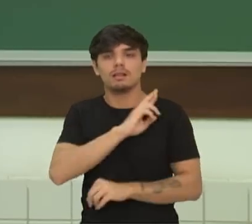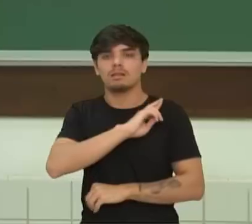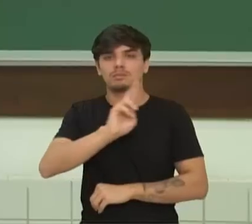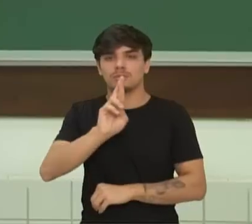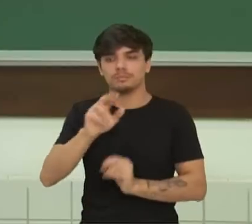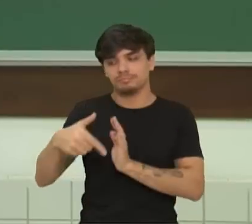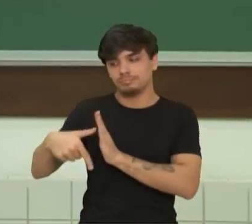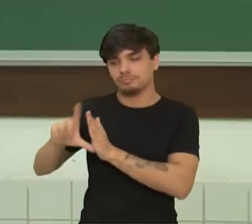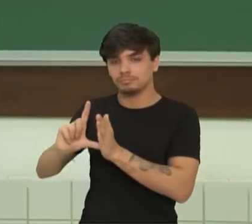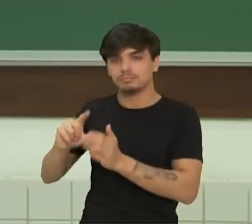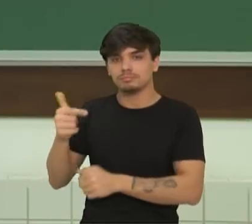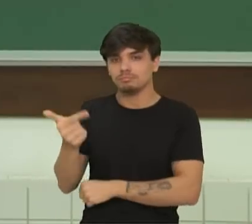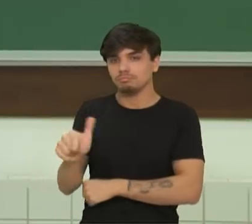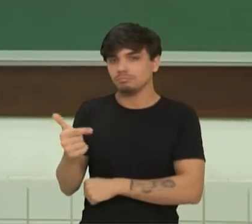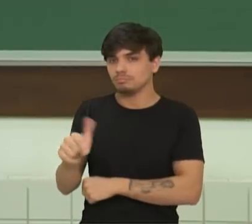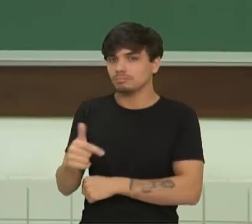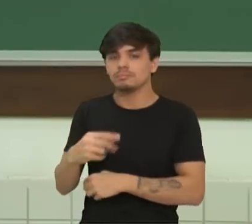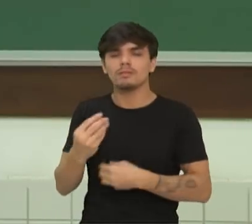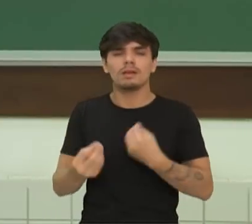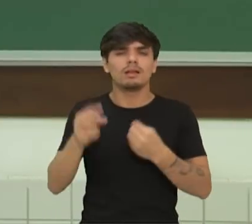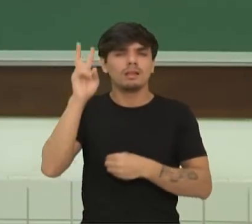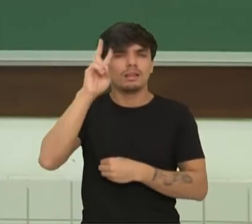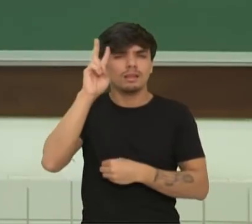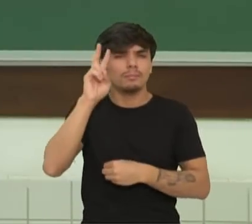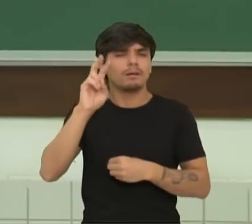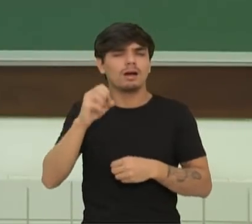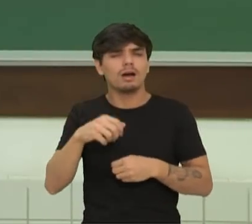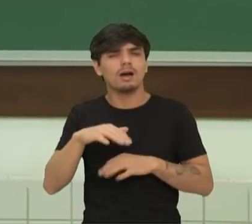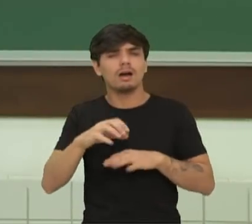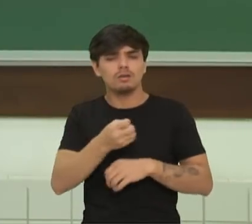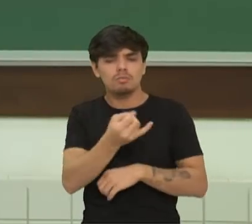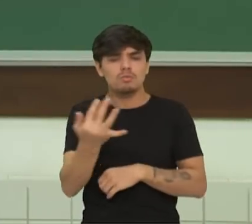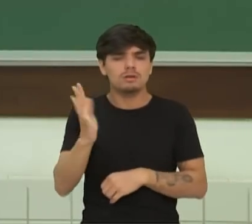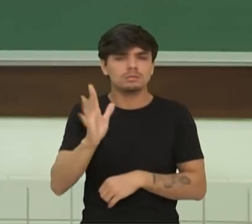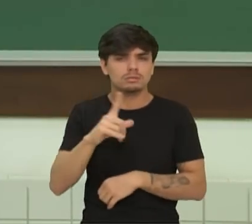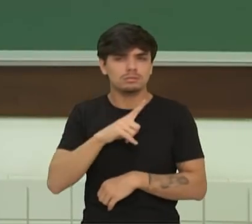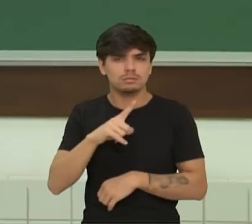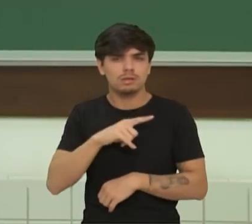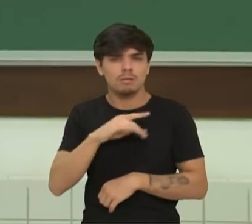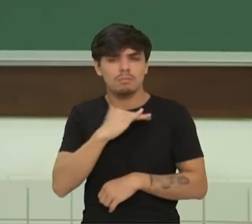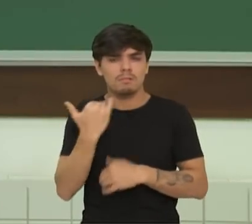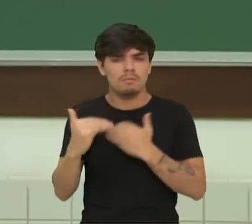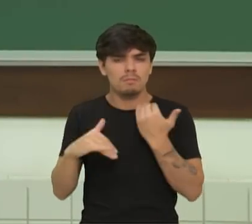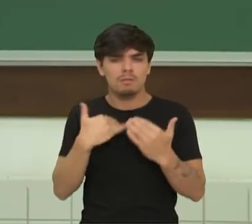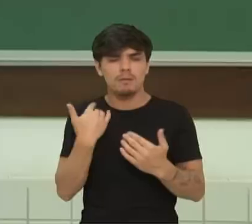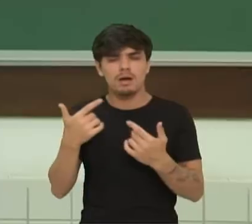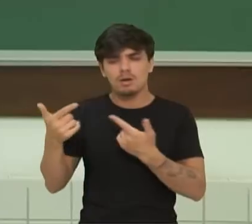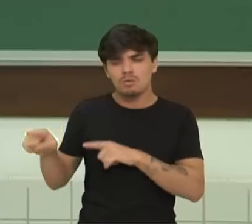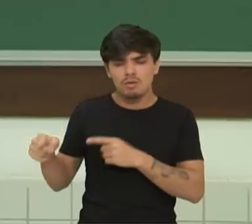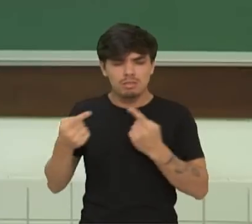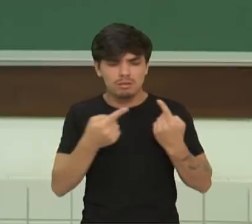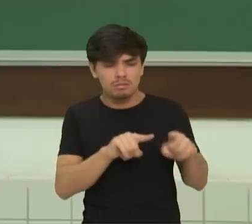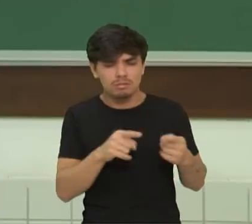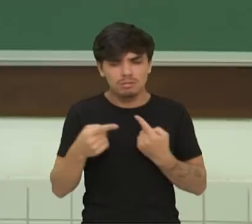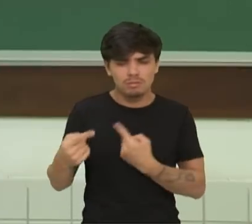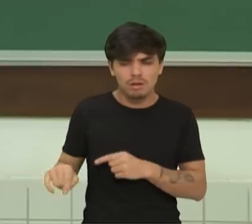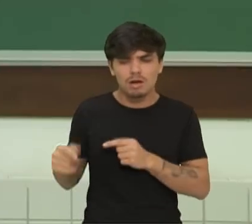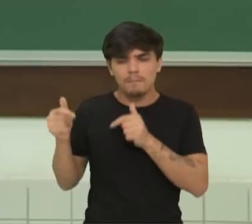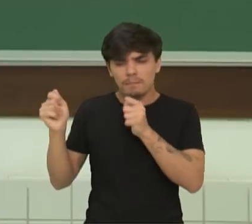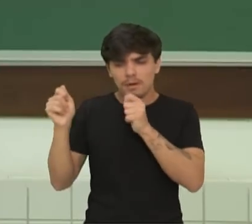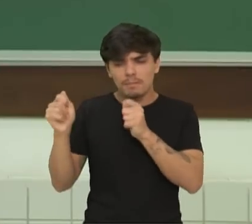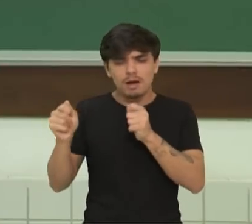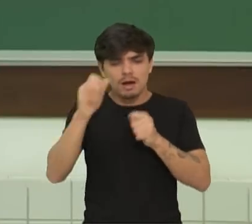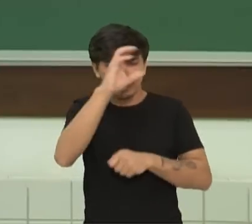época. Lembra quantos massacres nós já estudamos, né? Católicos contra os protestantes, protestantes contra